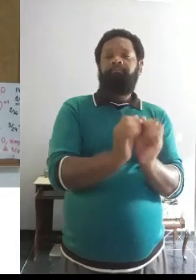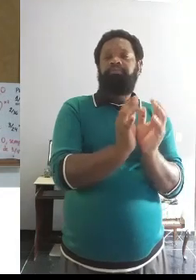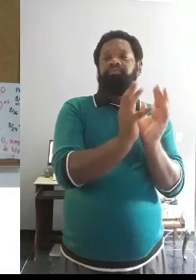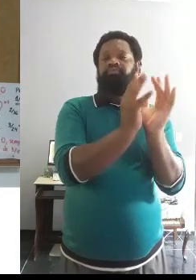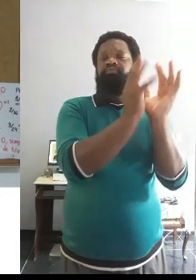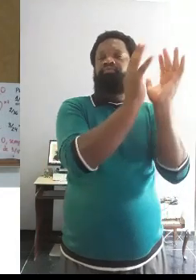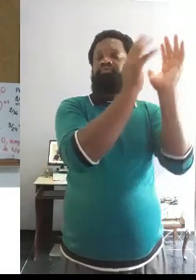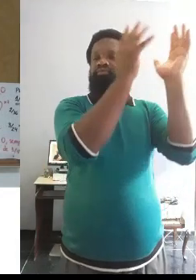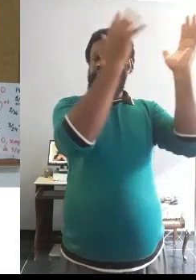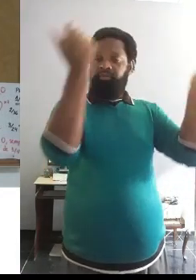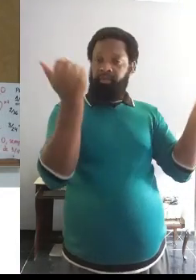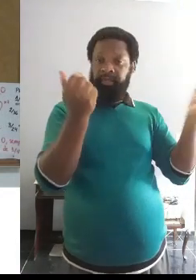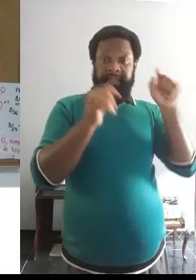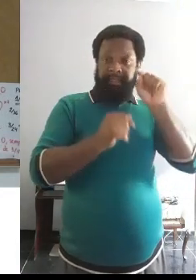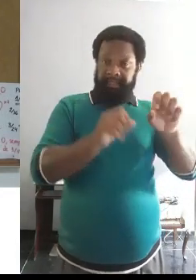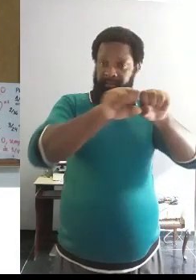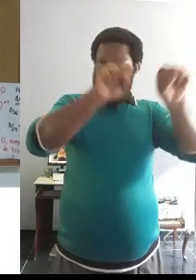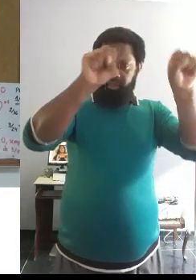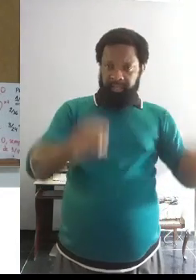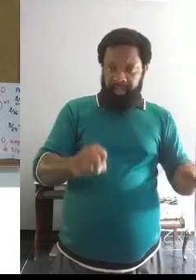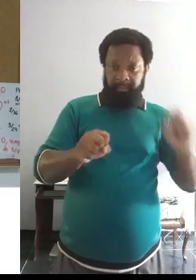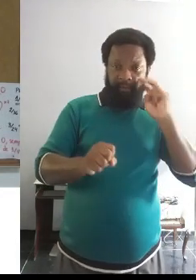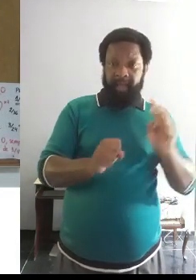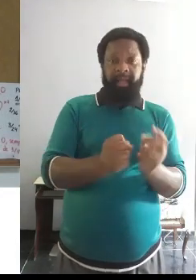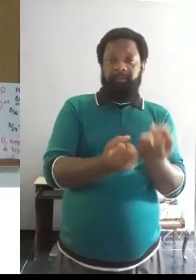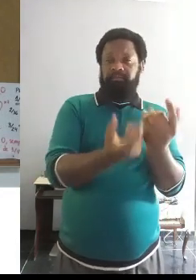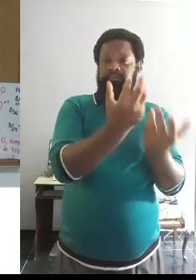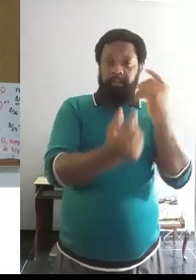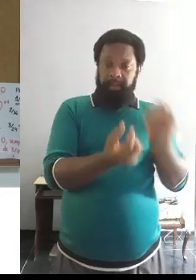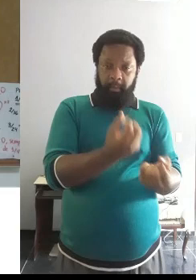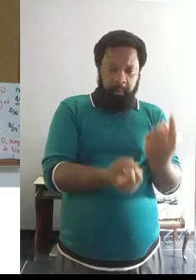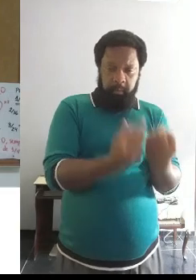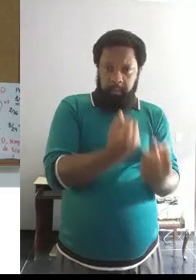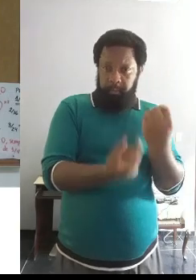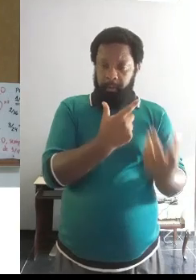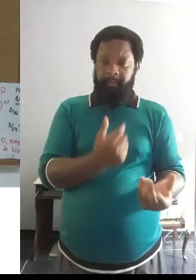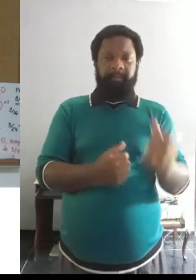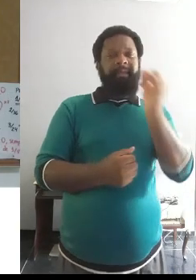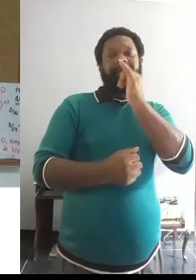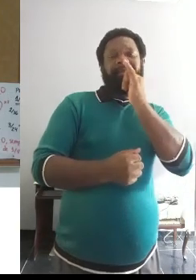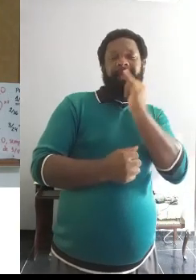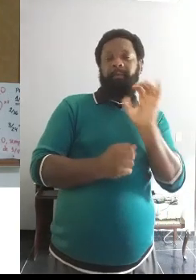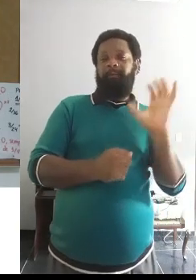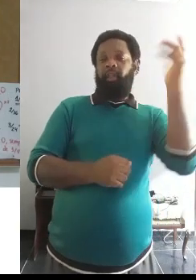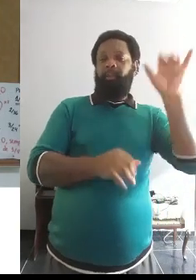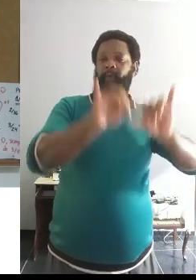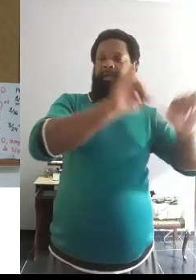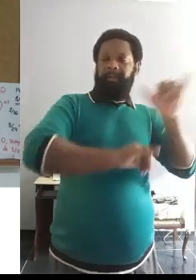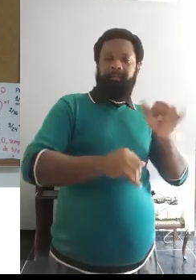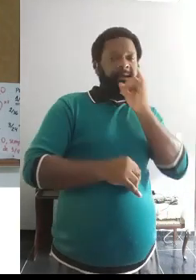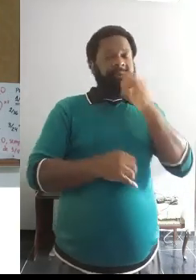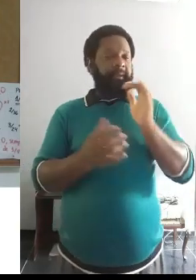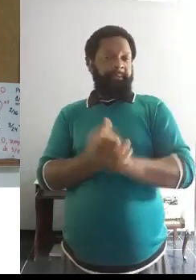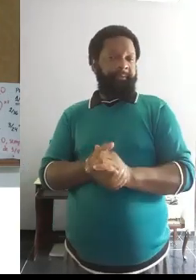gases. Quando um sistema libera gases, a gente observa a formação de bolhas. Então, exemplos de fenômenos químicos do nosso dia a dia.